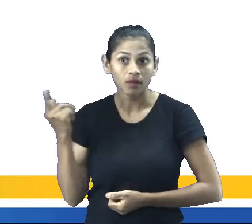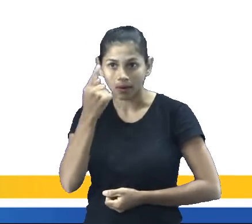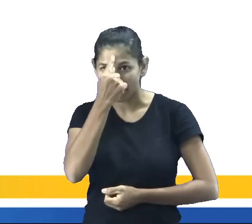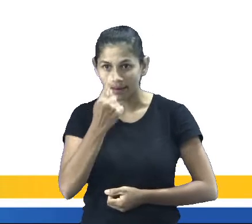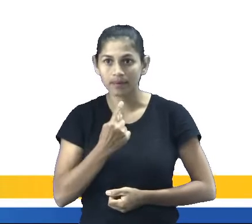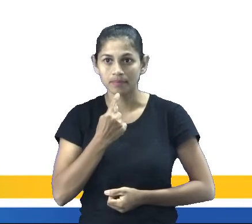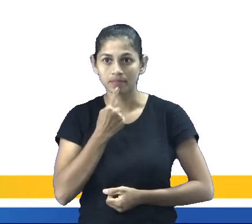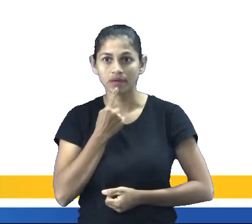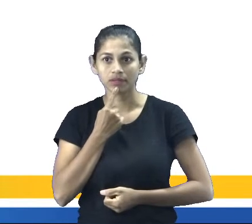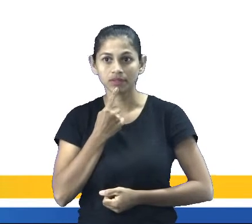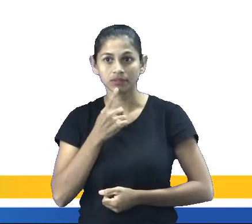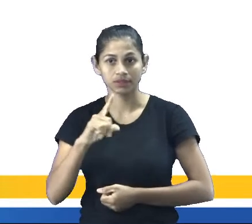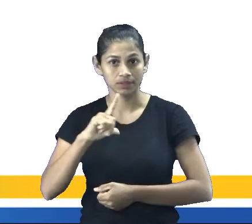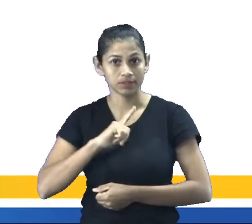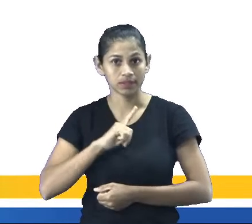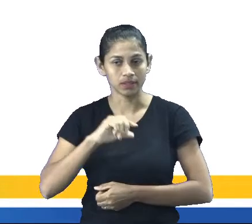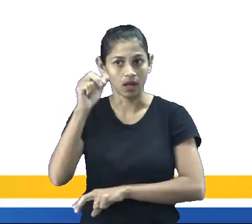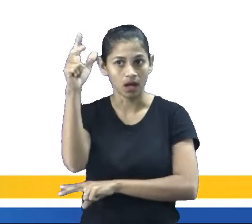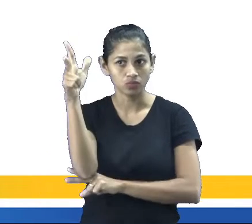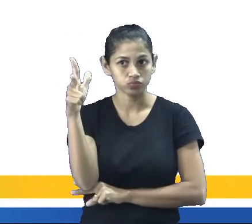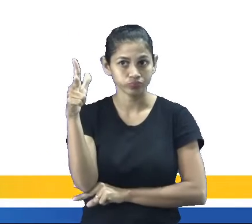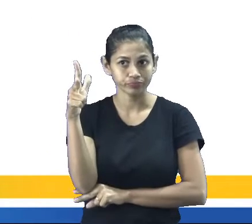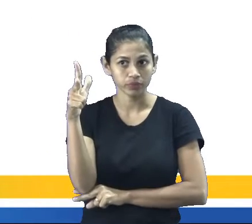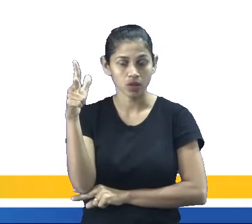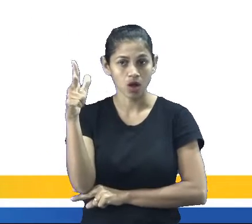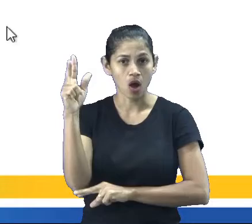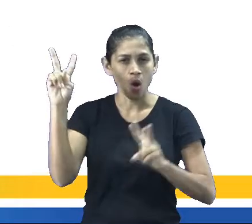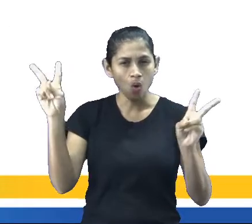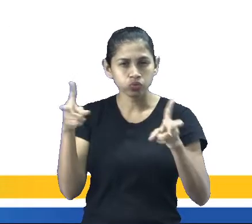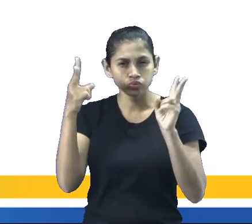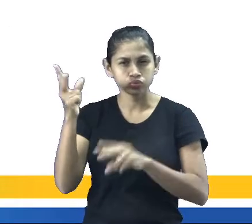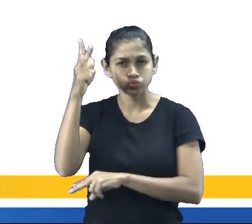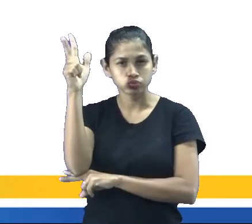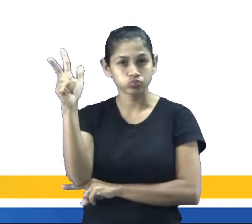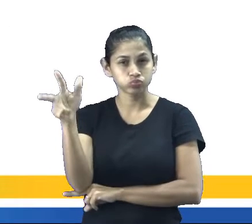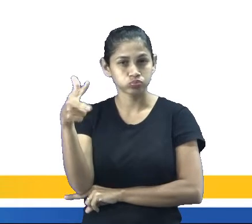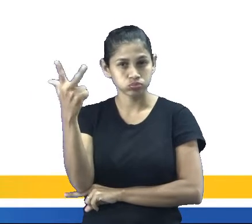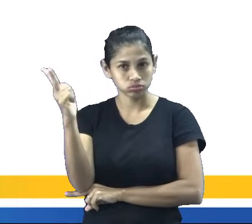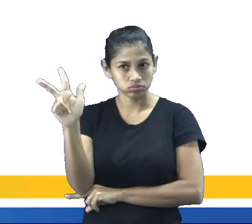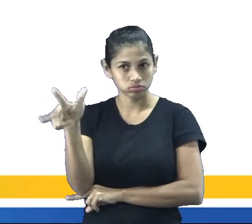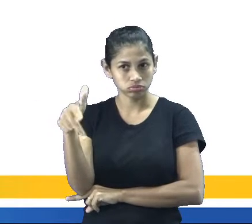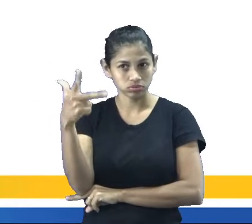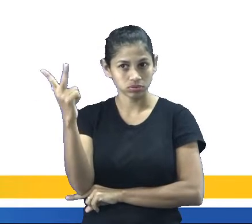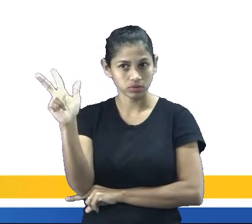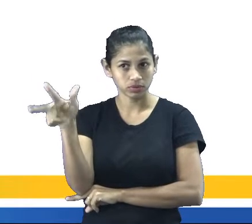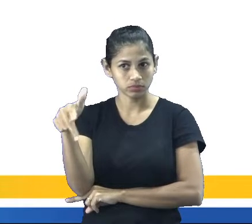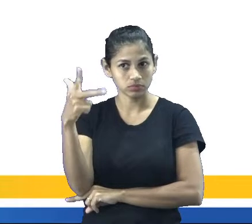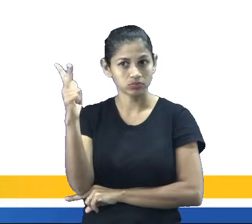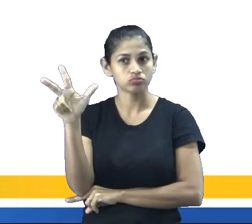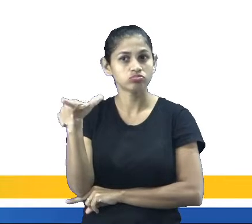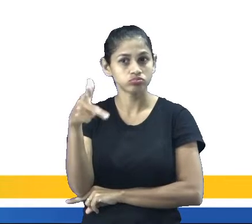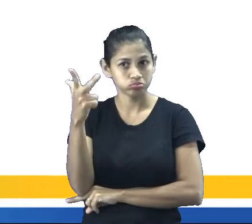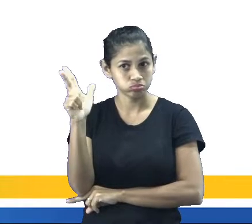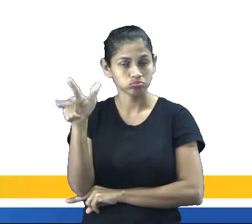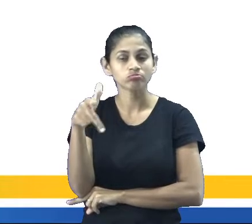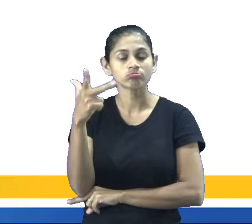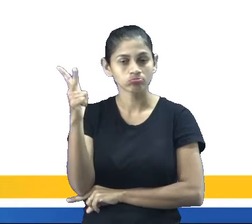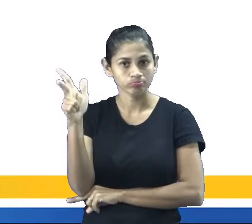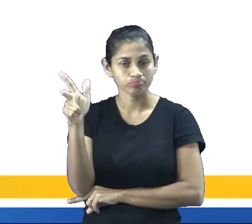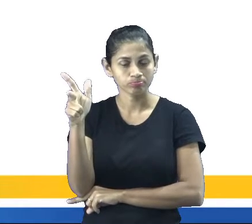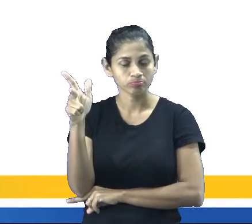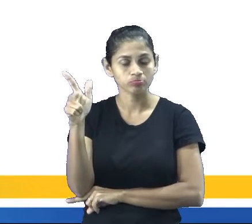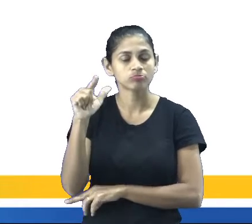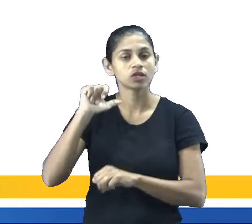turbina aqui, ó, o vento vem, ela gira. Esse movimento cinético aqui, né, da hélice vai fazer com que